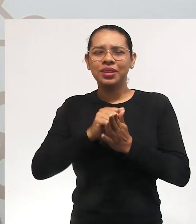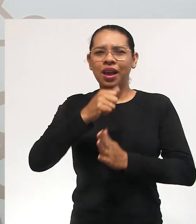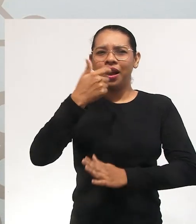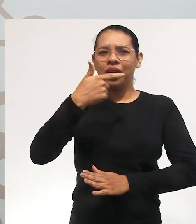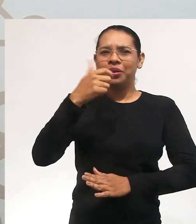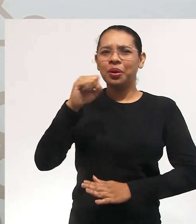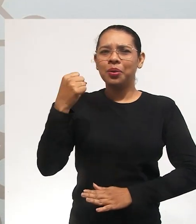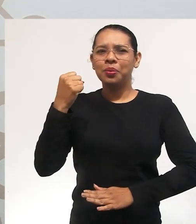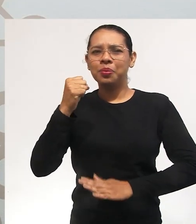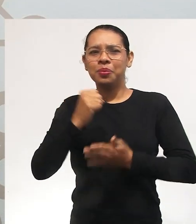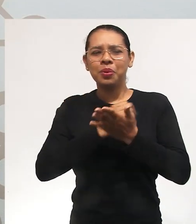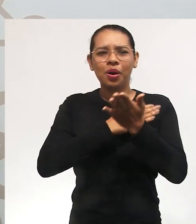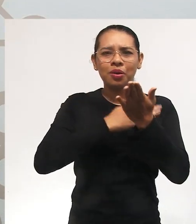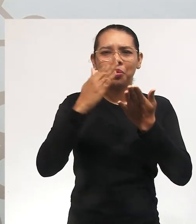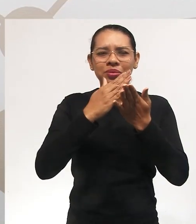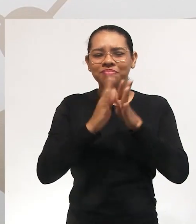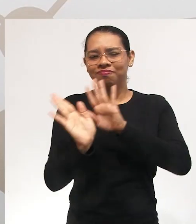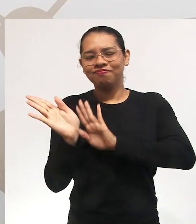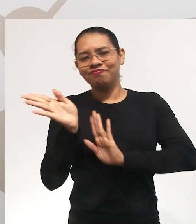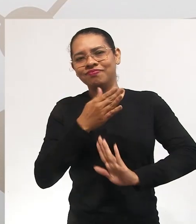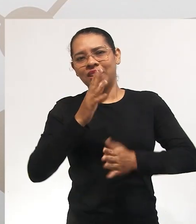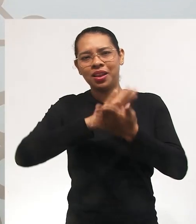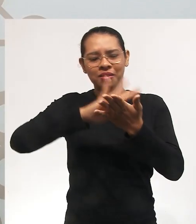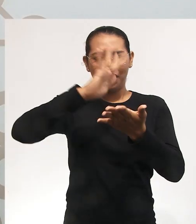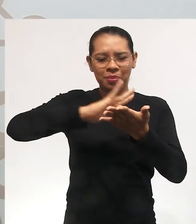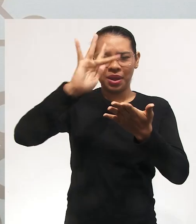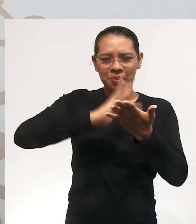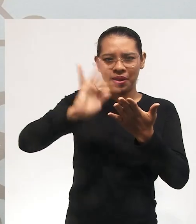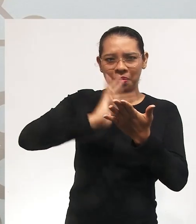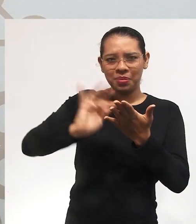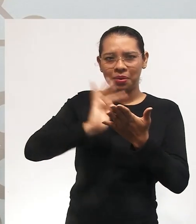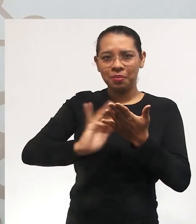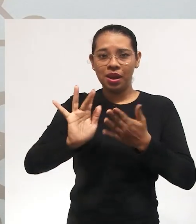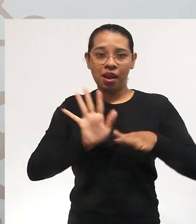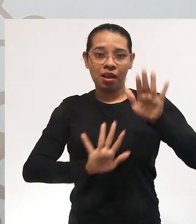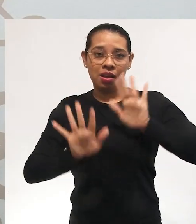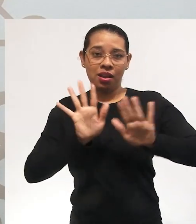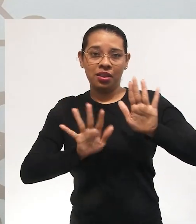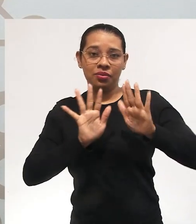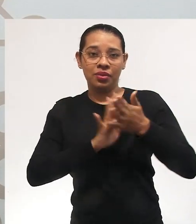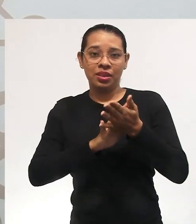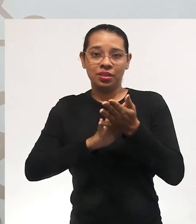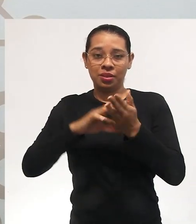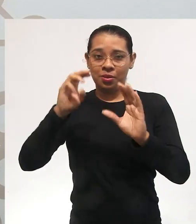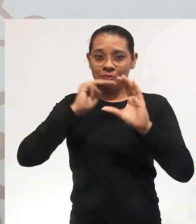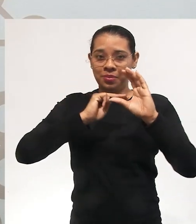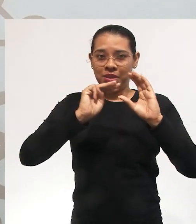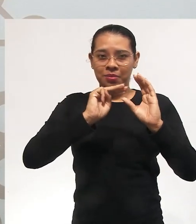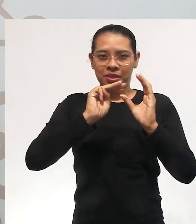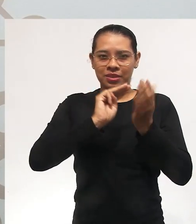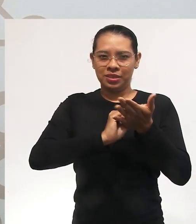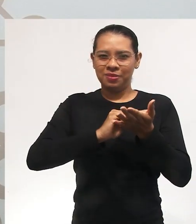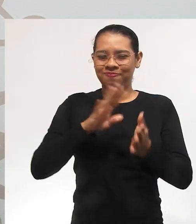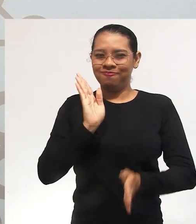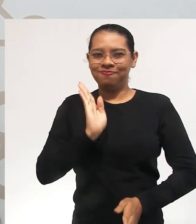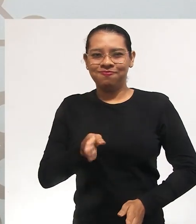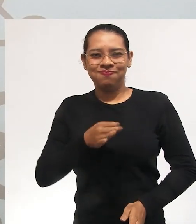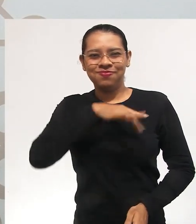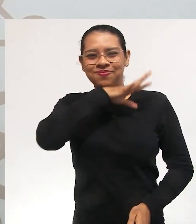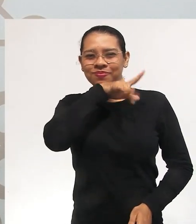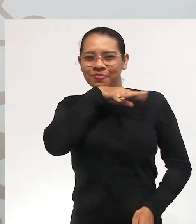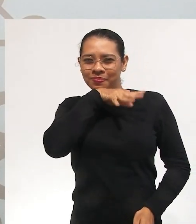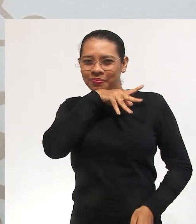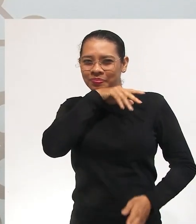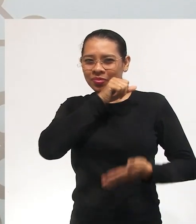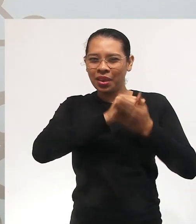segundos iniciais, pronto, E aí descarta. já começa lá na mensagem, detonando a pessoa porque ele interpretou errado